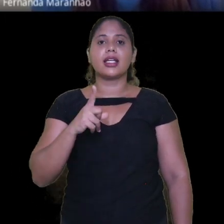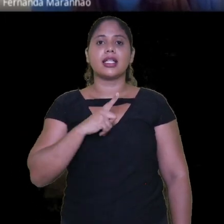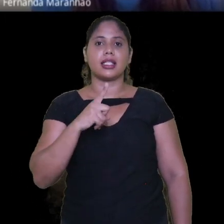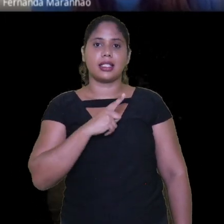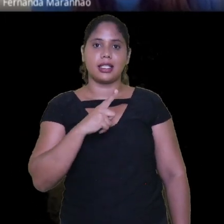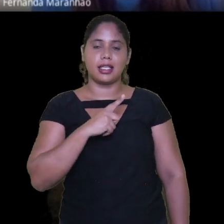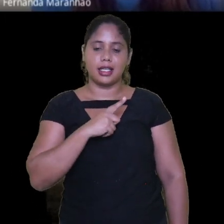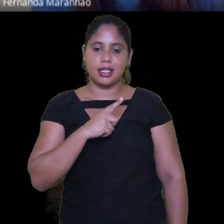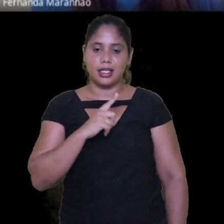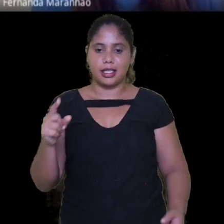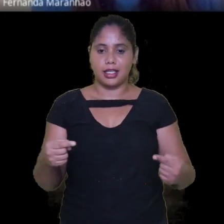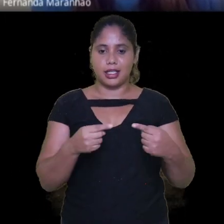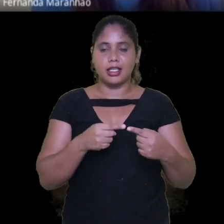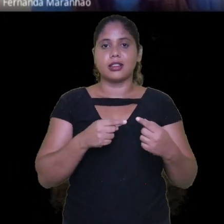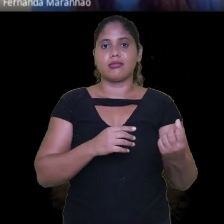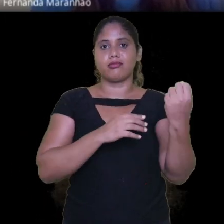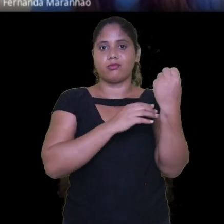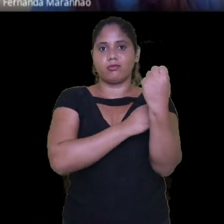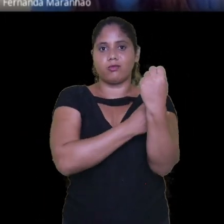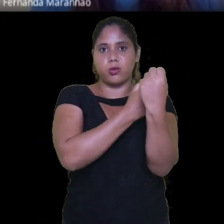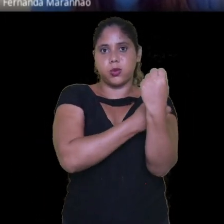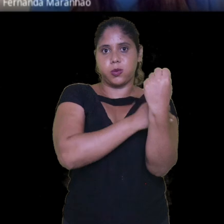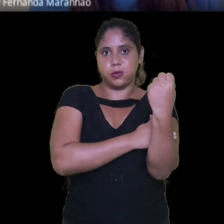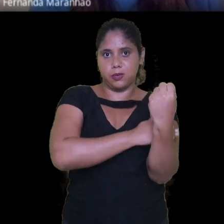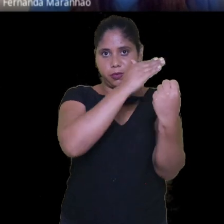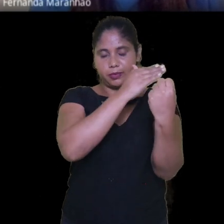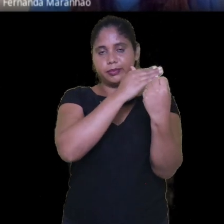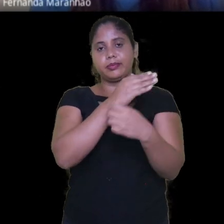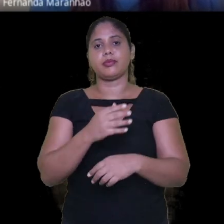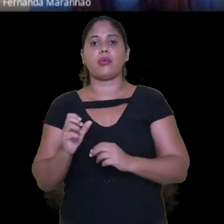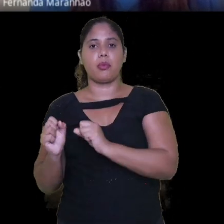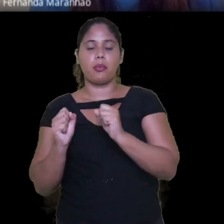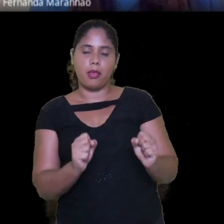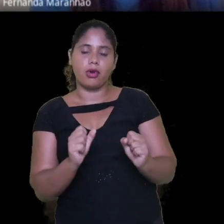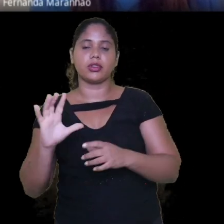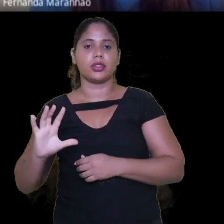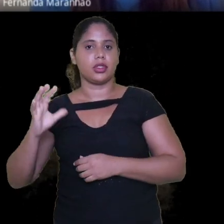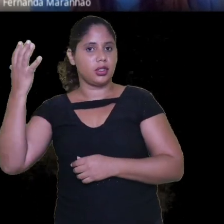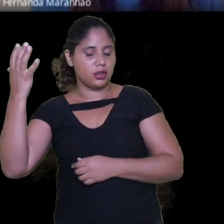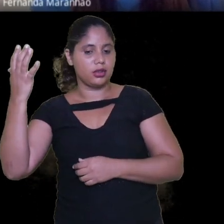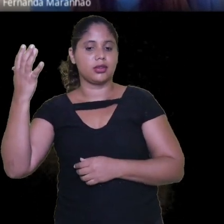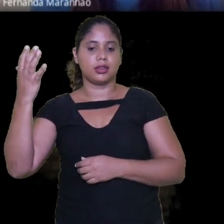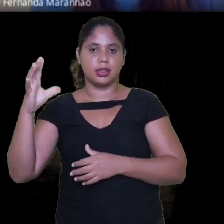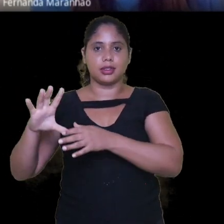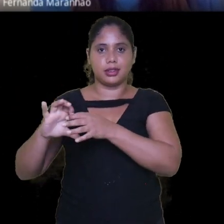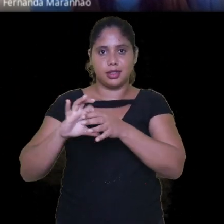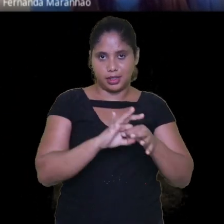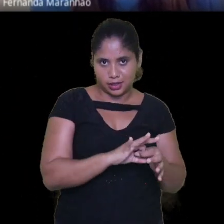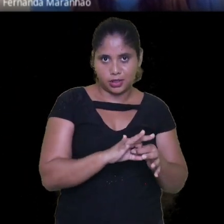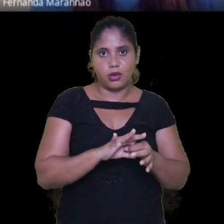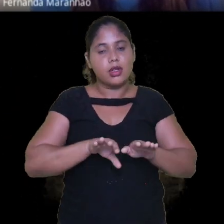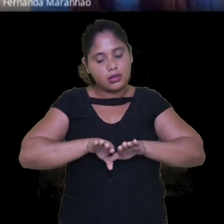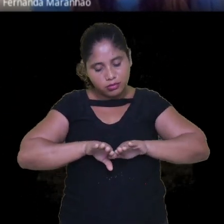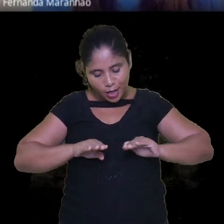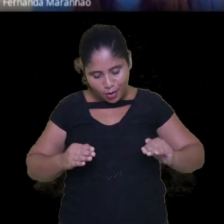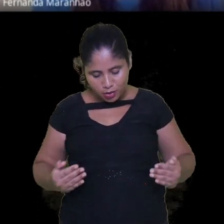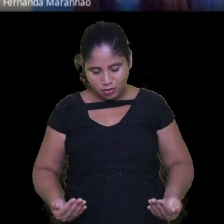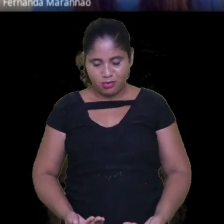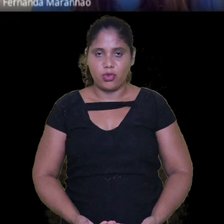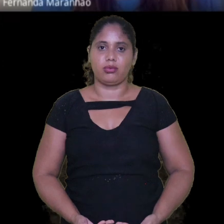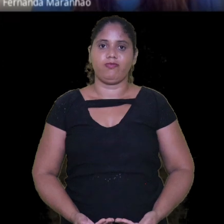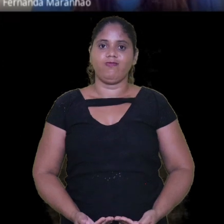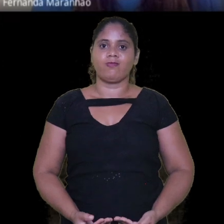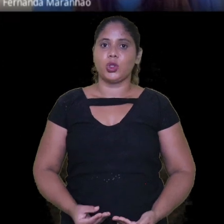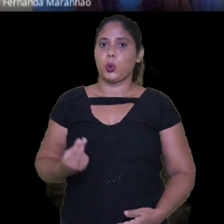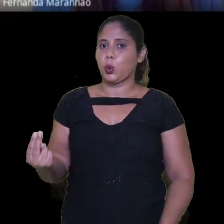proteína-creatinina urinárias maior do que 0,3, e, na ausência das duas anteriores, a proteinúria de fita realizada